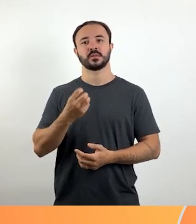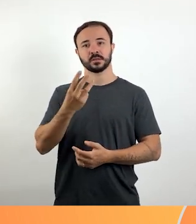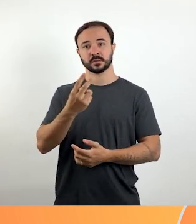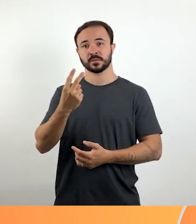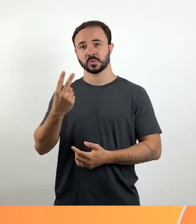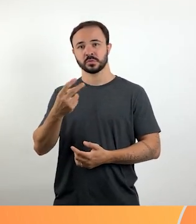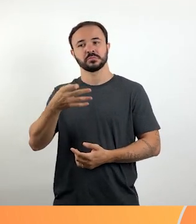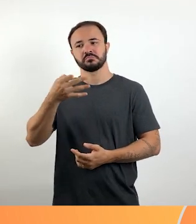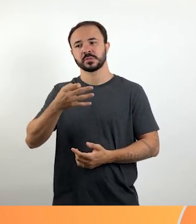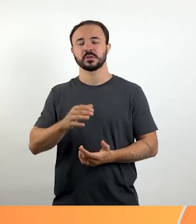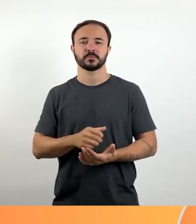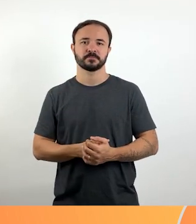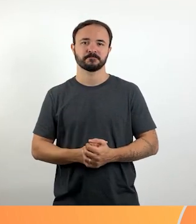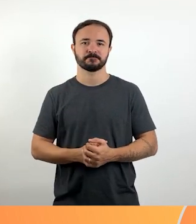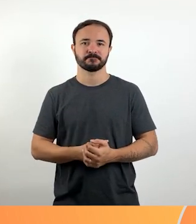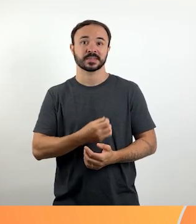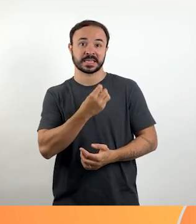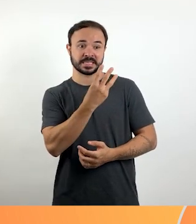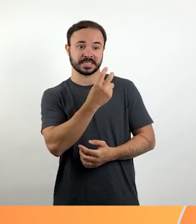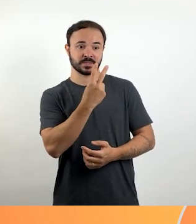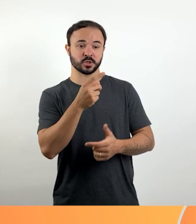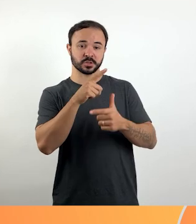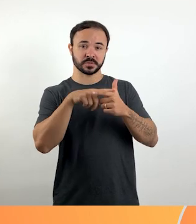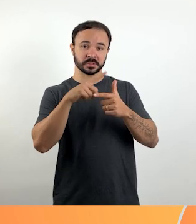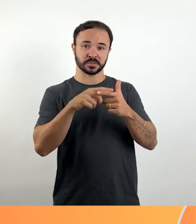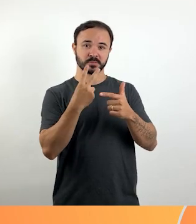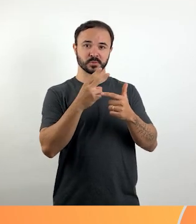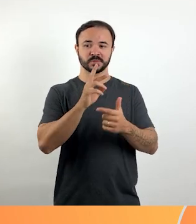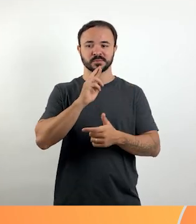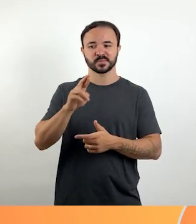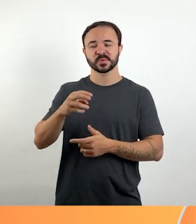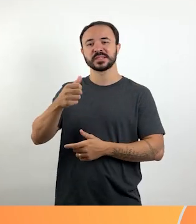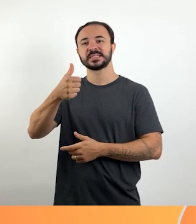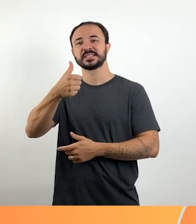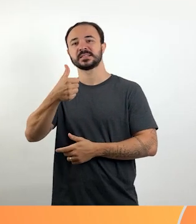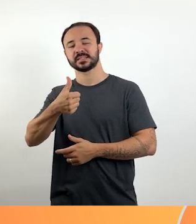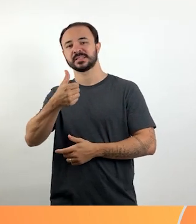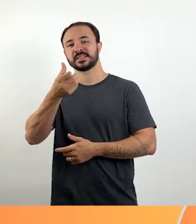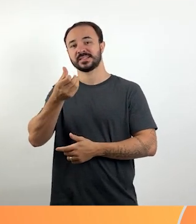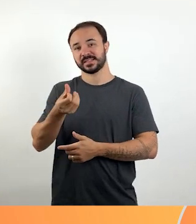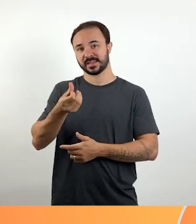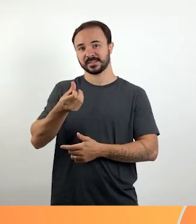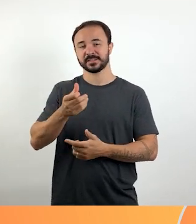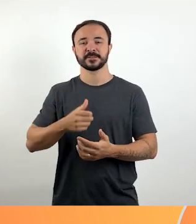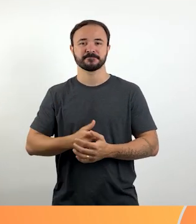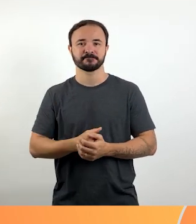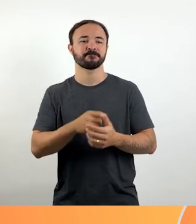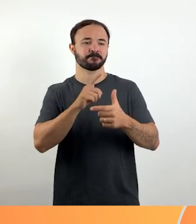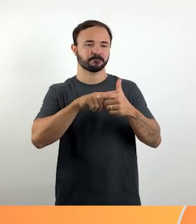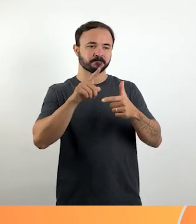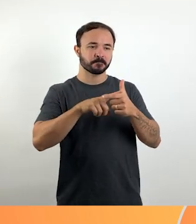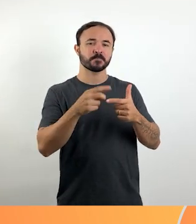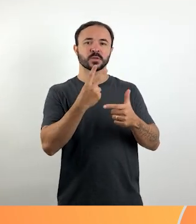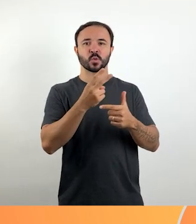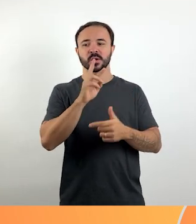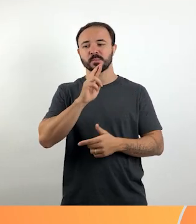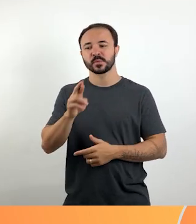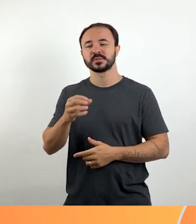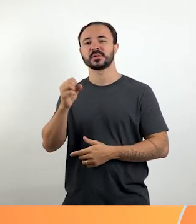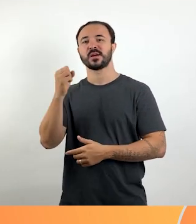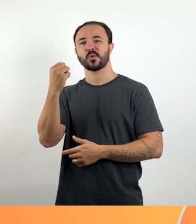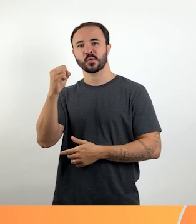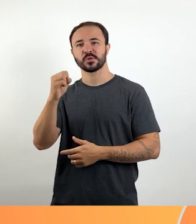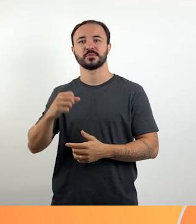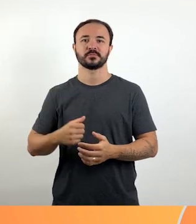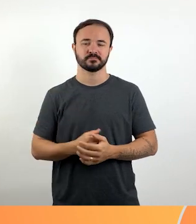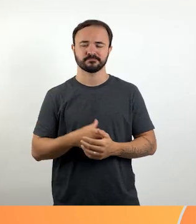32. 32 por 2, 16. 16 por 2, 8.